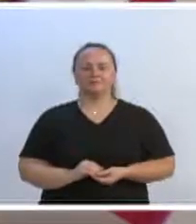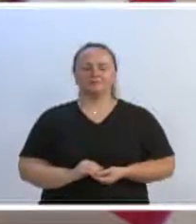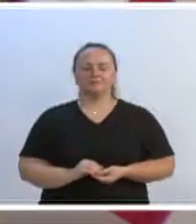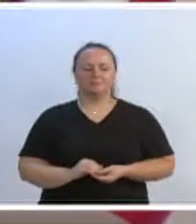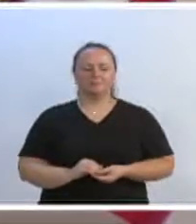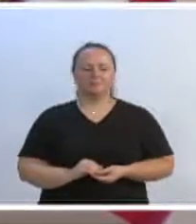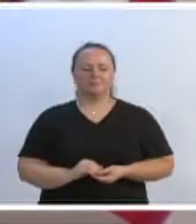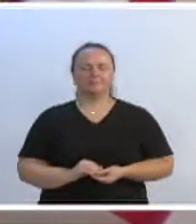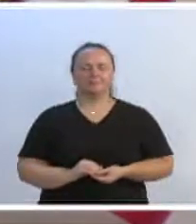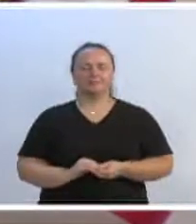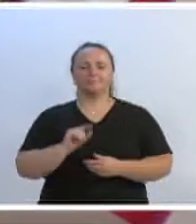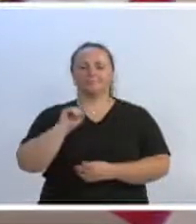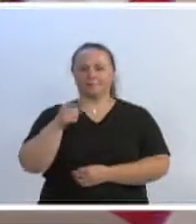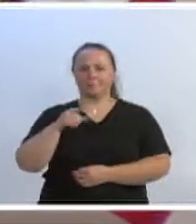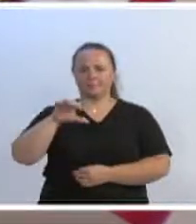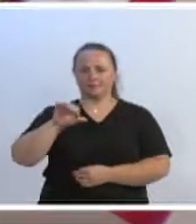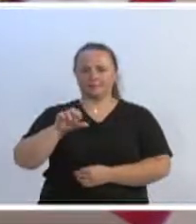No ano de